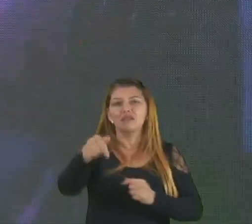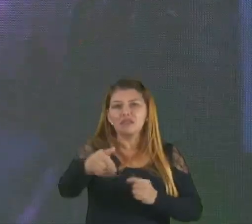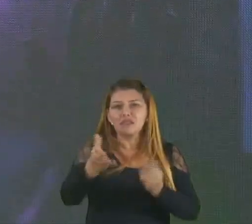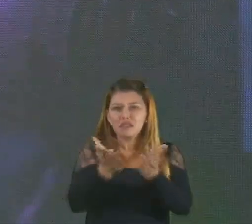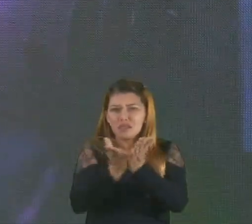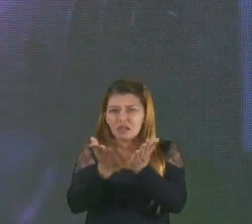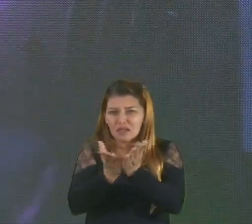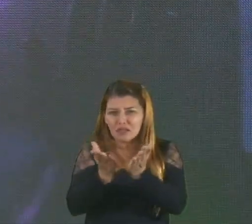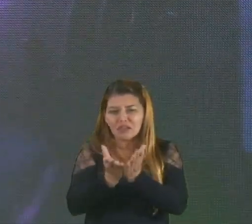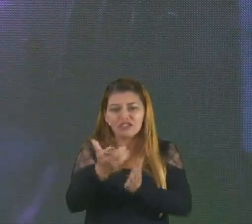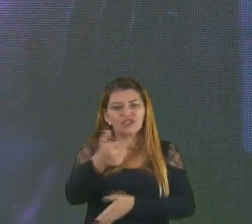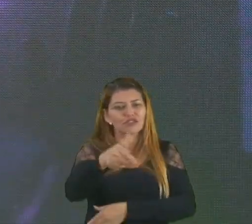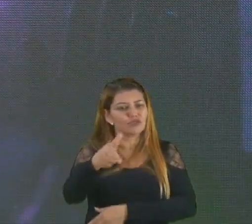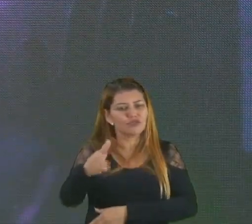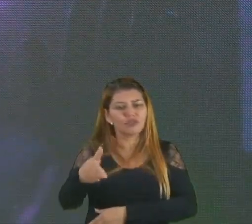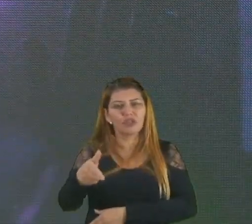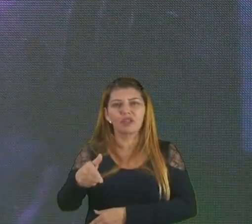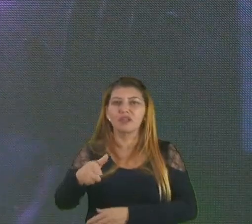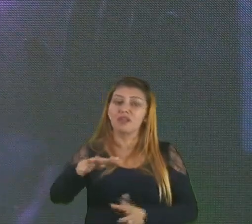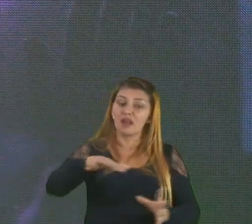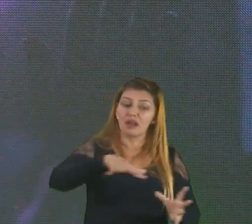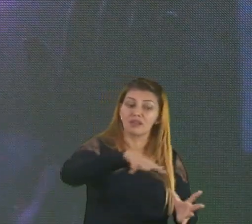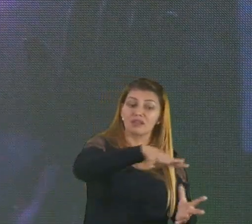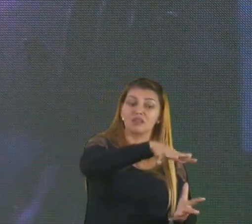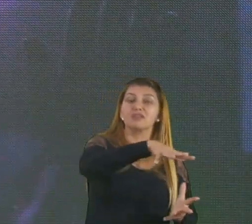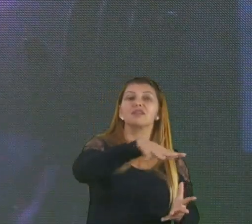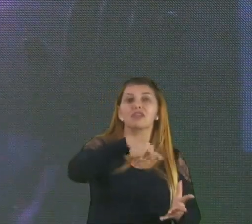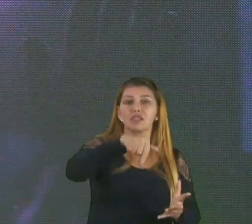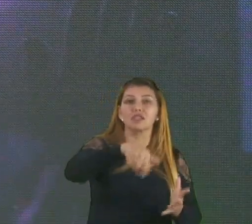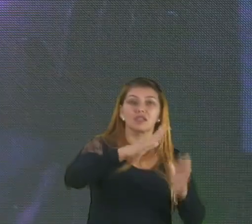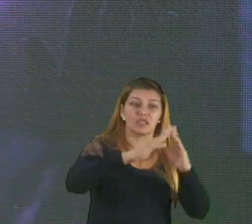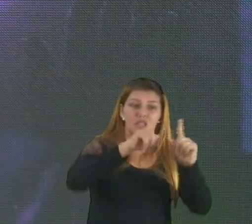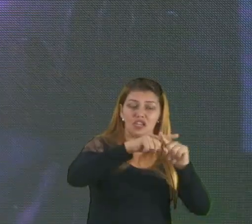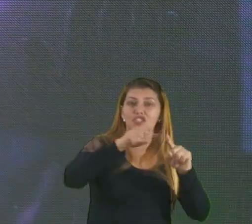não tem, porque essa aqui é a melhor igreja do mundo.